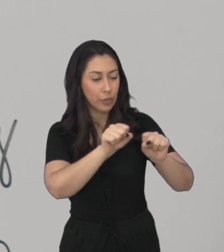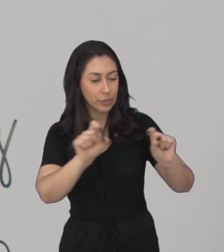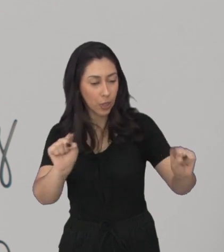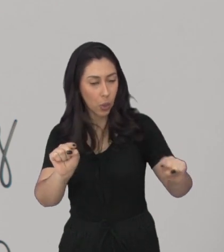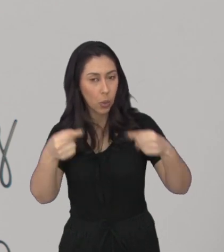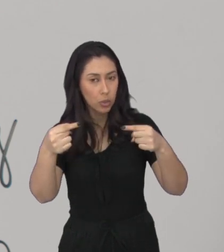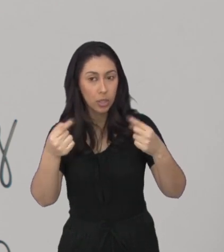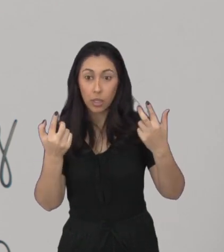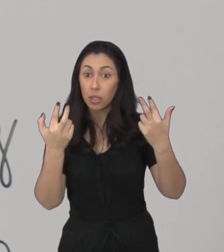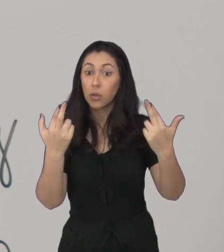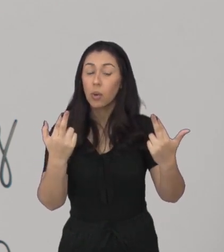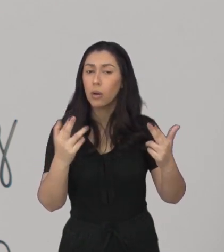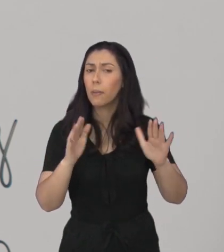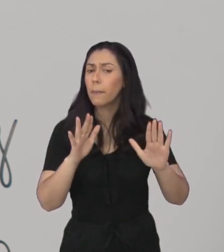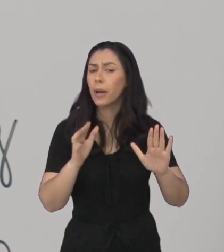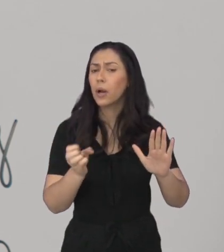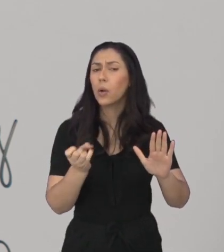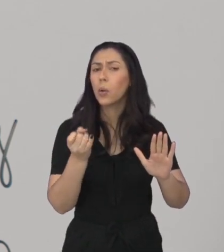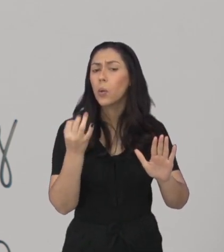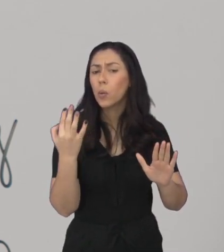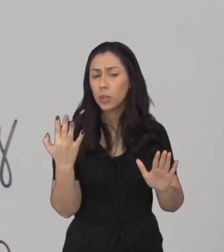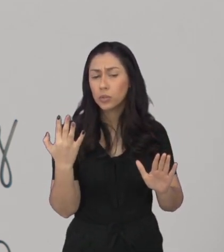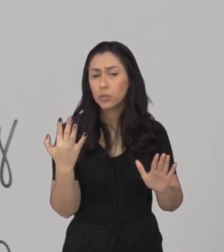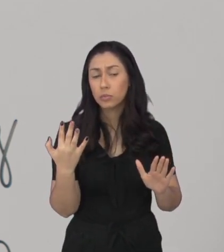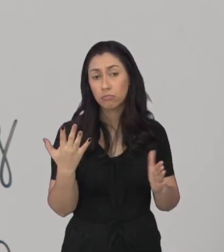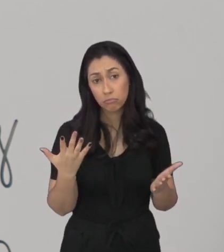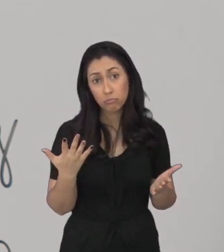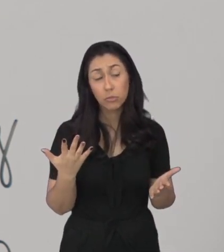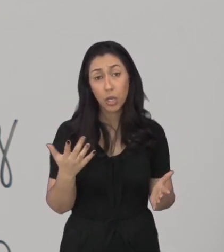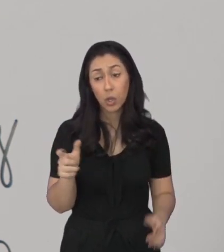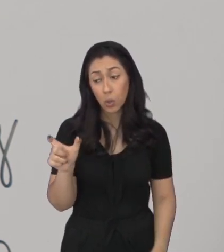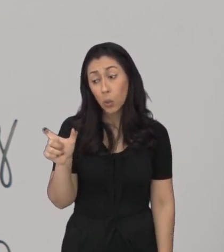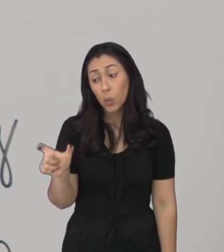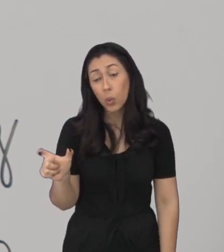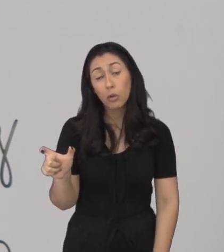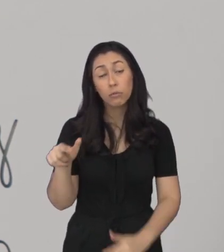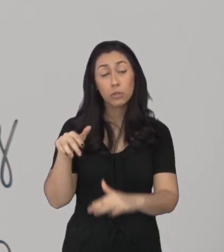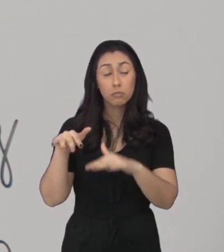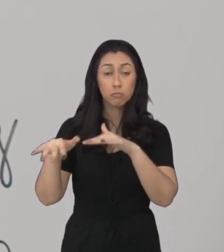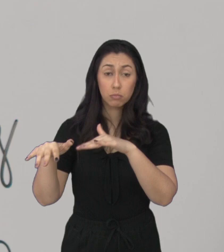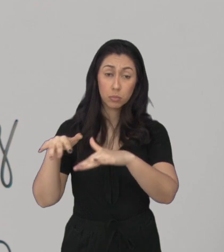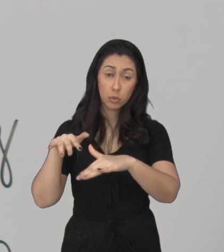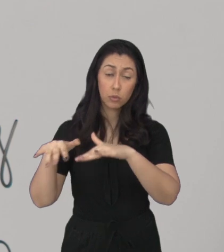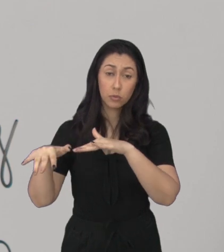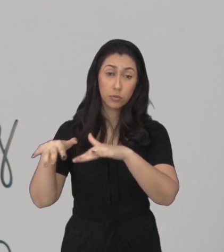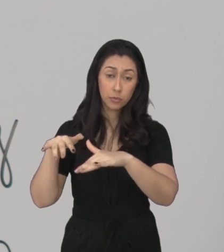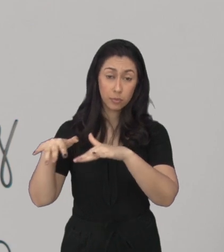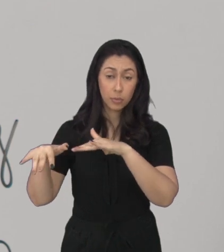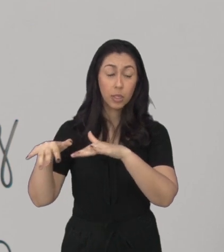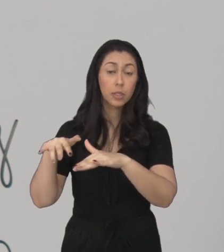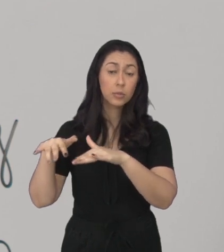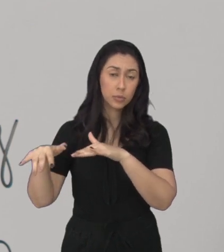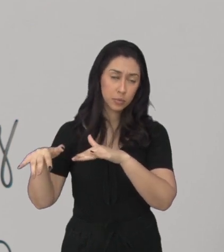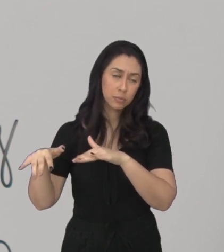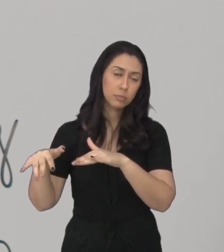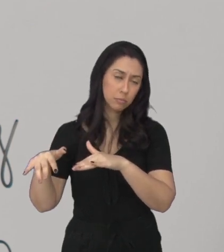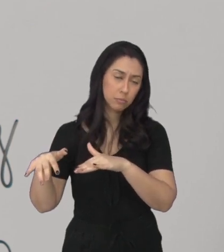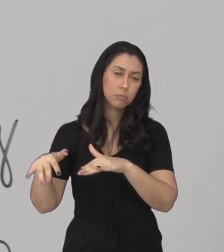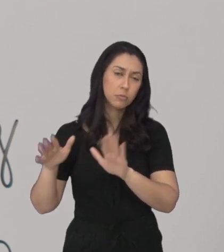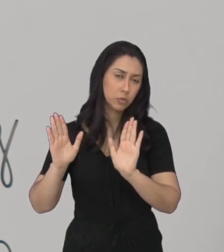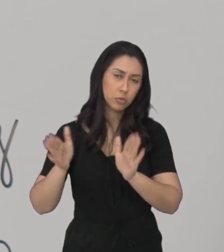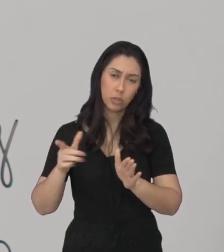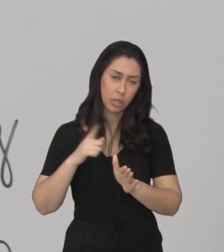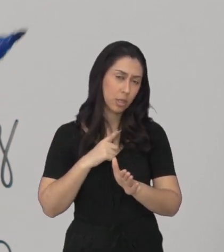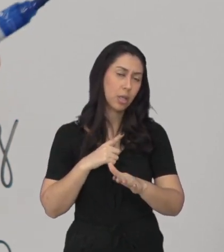é a força de atrito cinética? Mi cinético, o meu coeficiente de atrito cinético, porque eu já